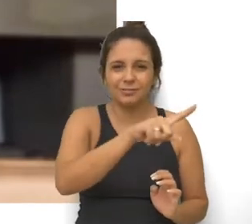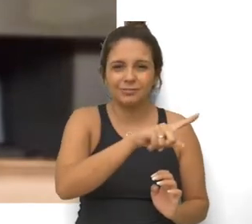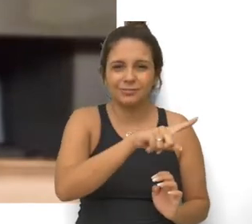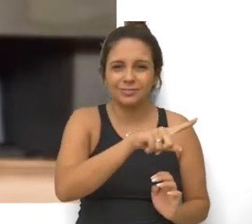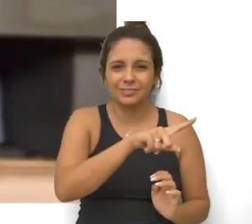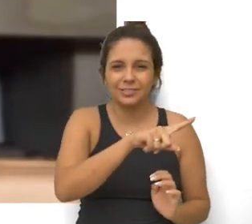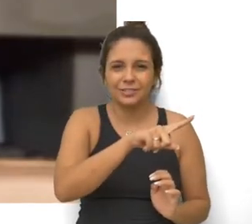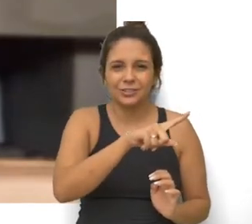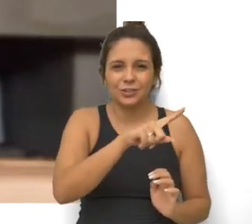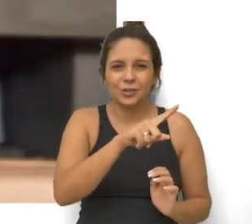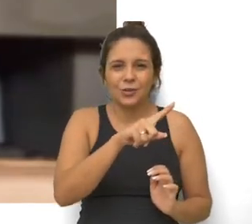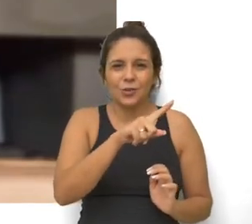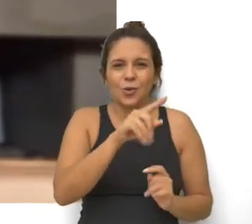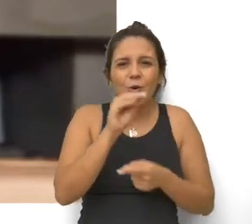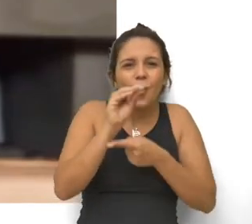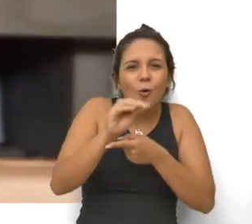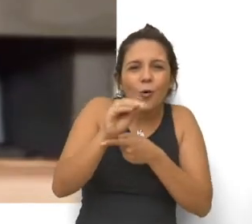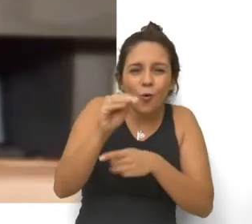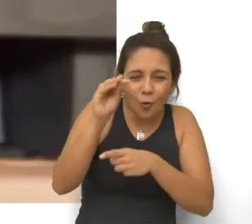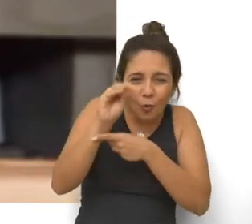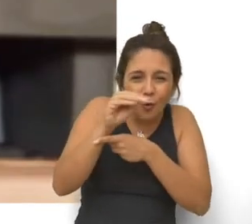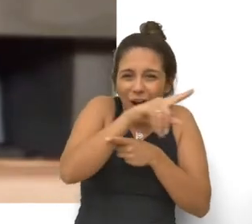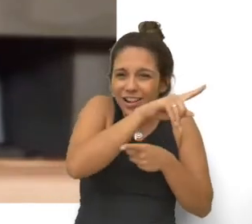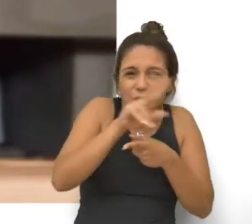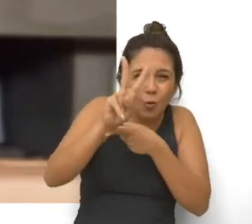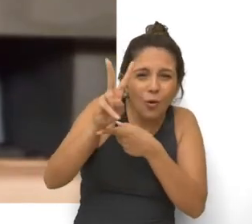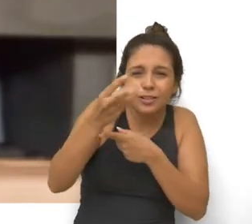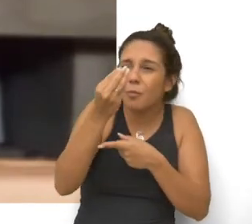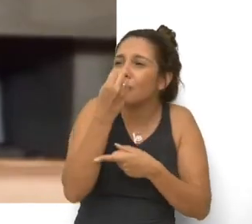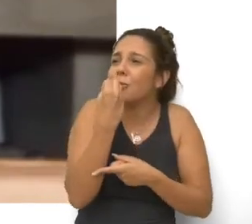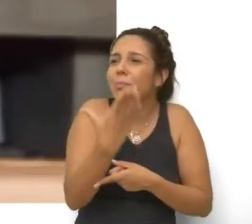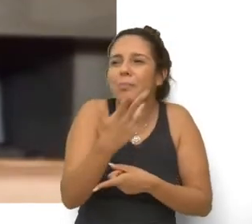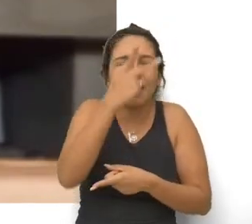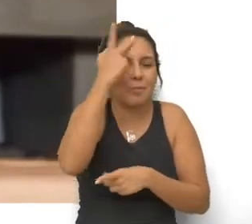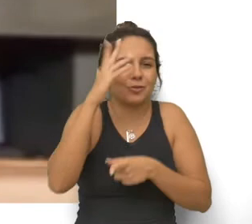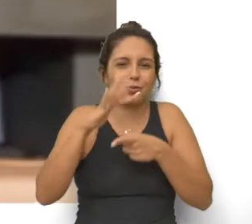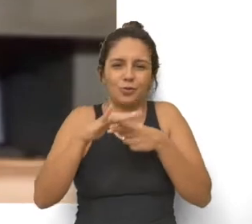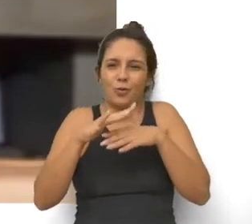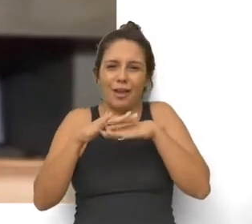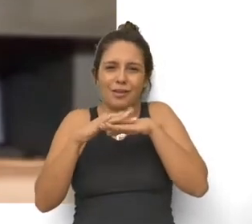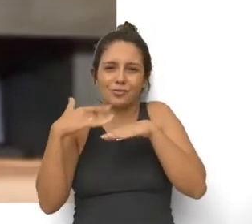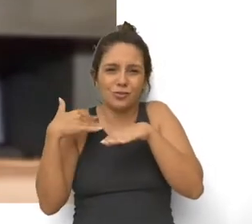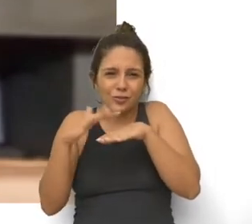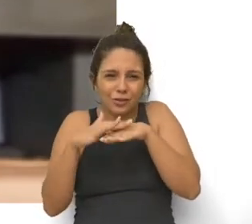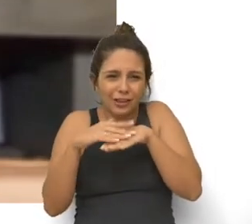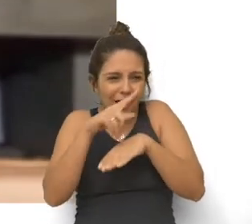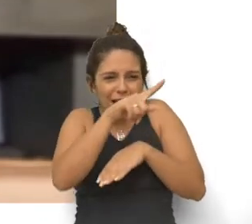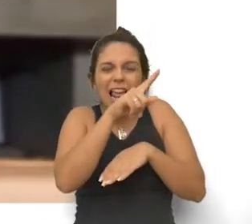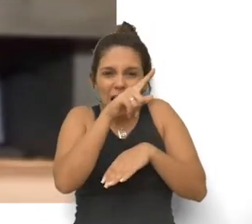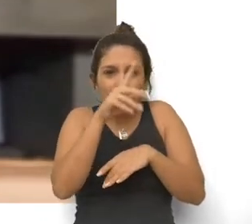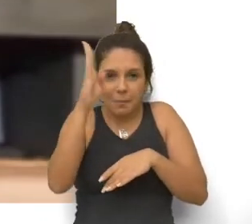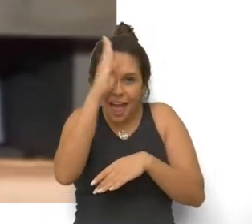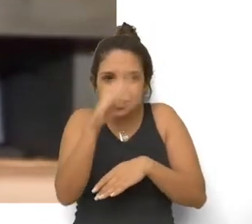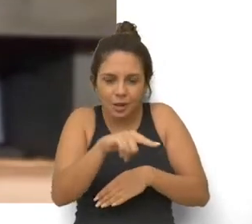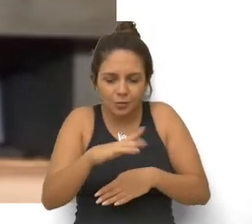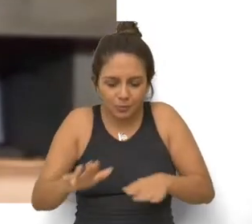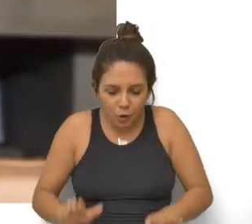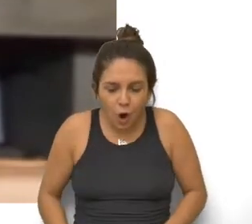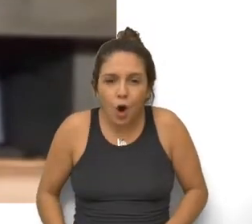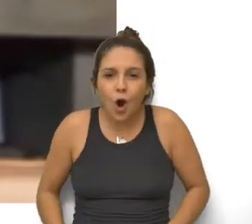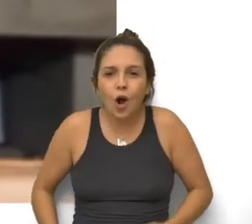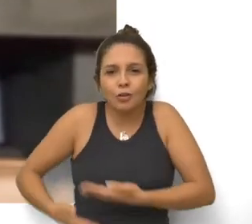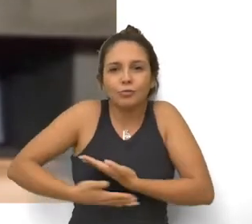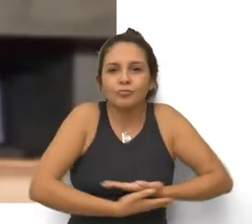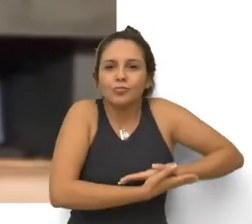sabem cuidar muito bem de uma pessoa doente. É como se eles botassem você no colo.